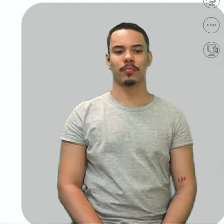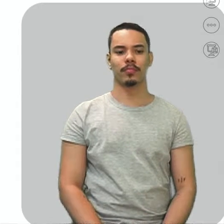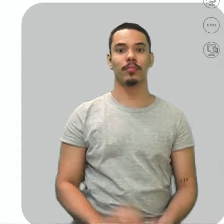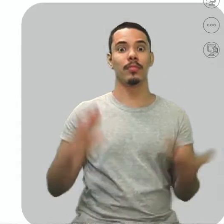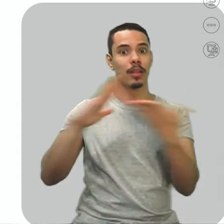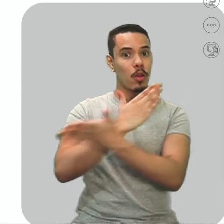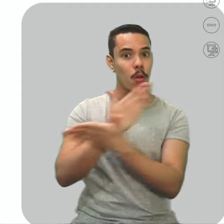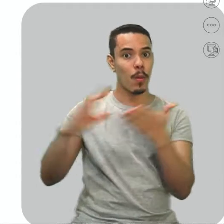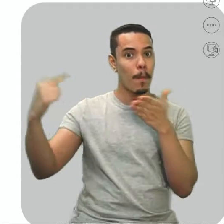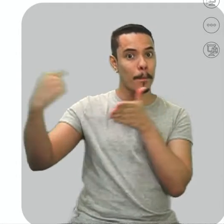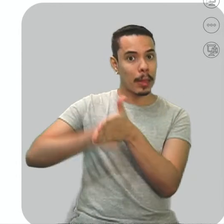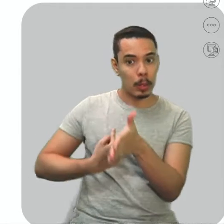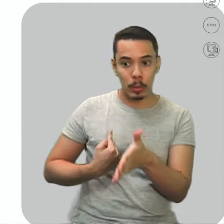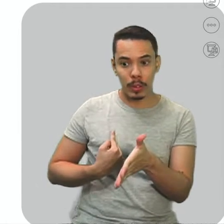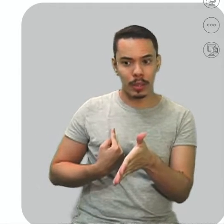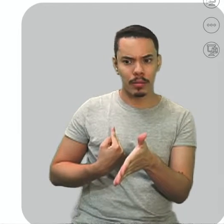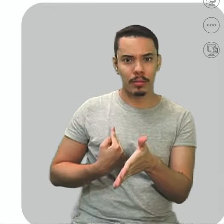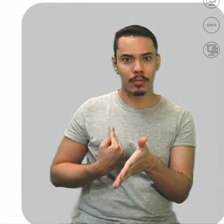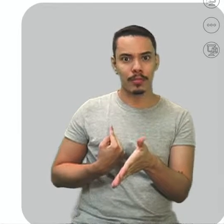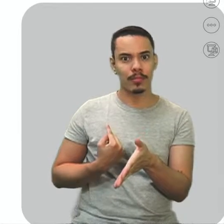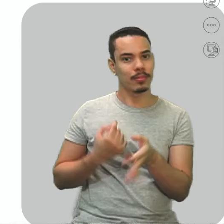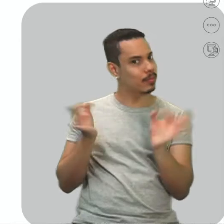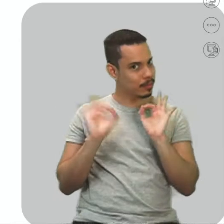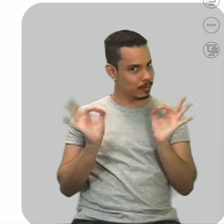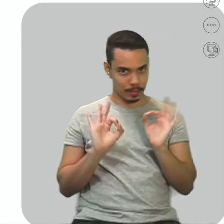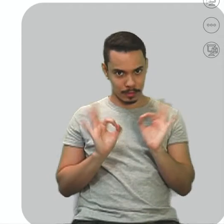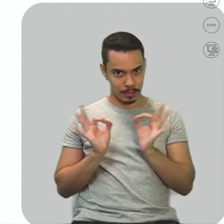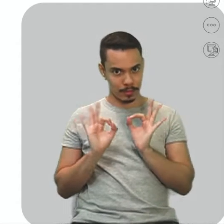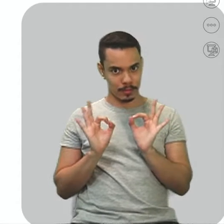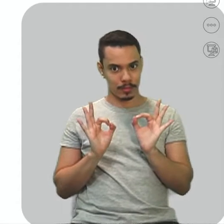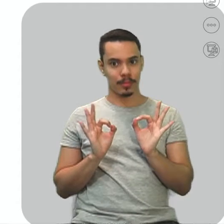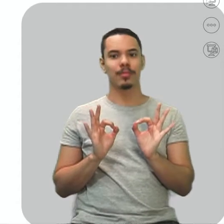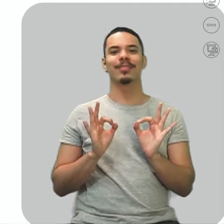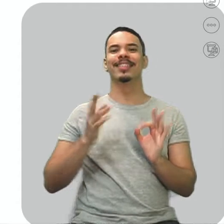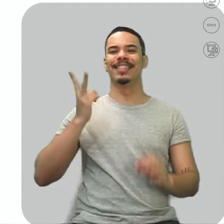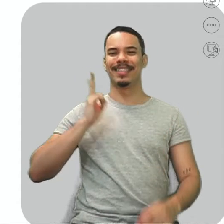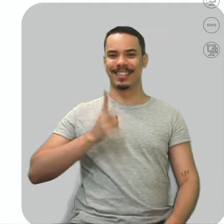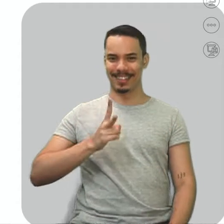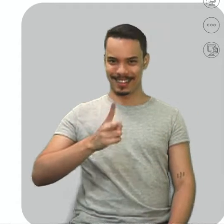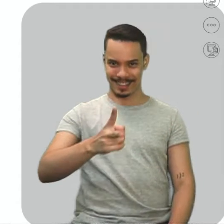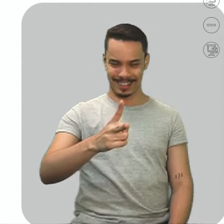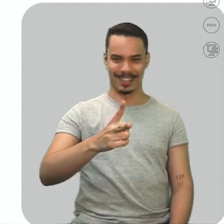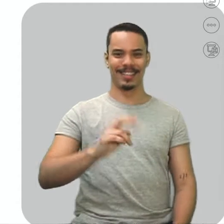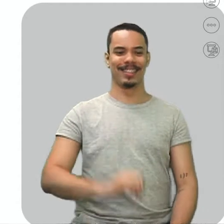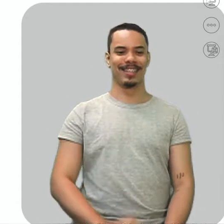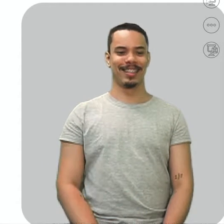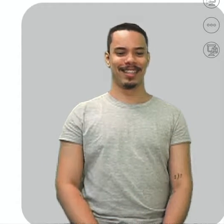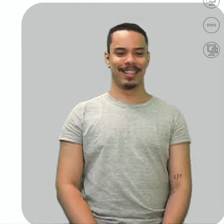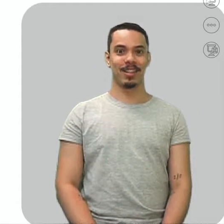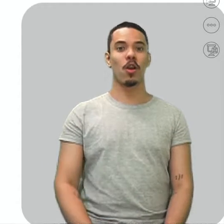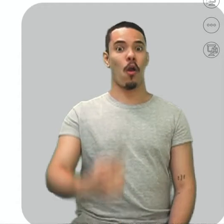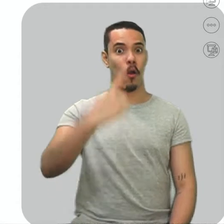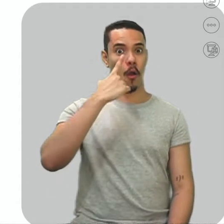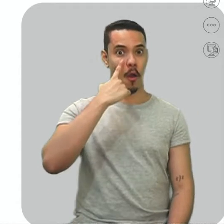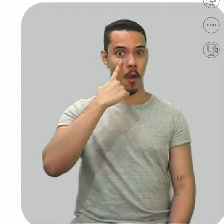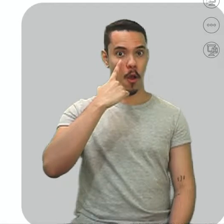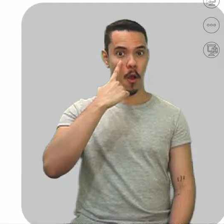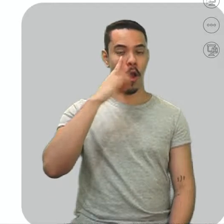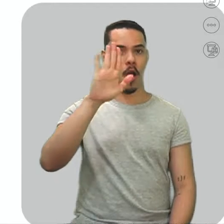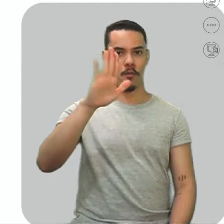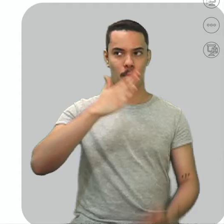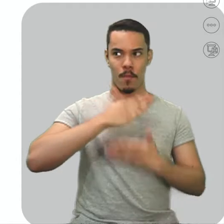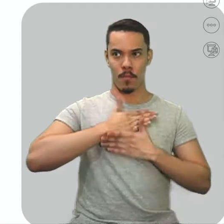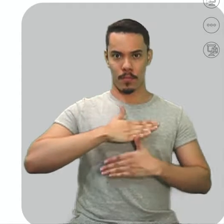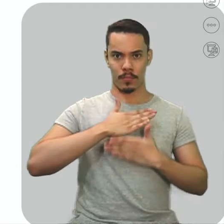alguma pergunta não né mandinho vamos dando sequência ó uma